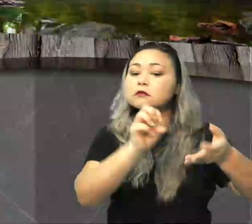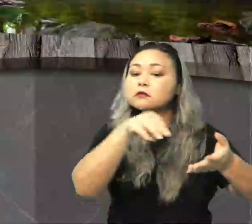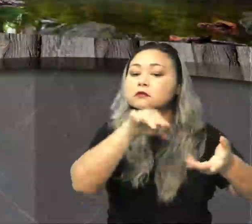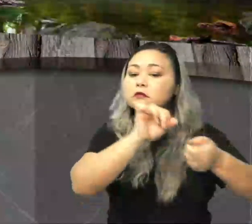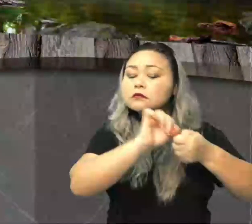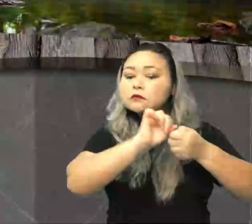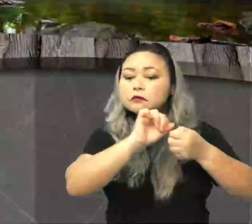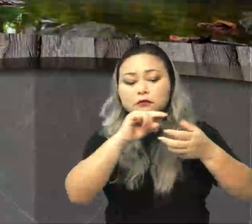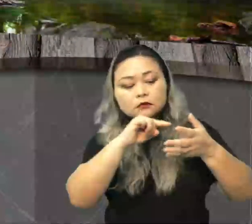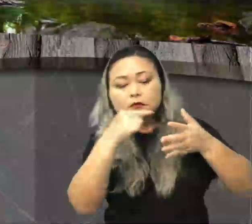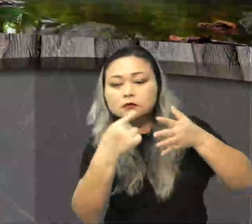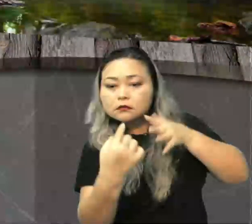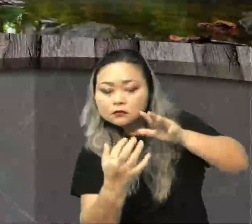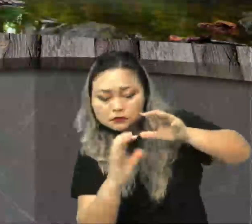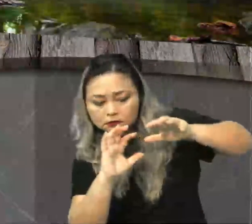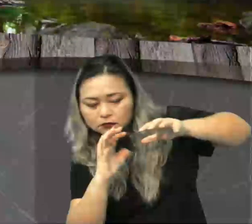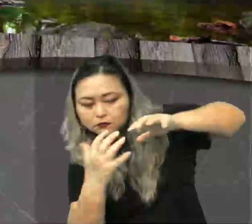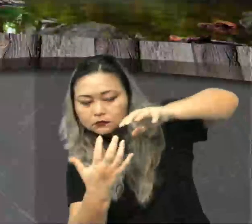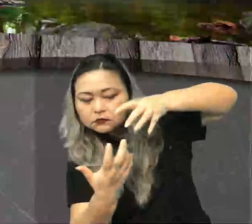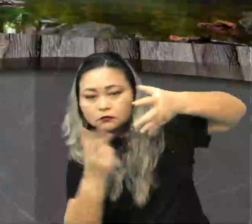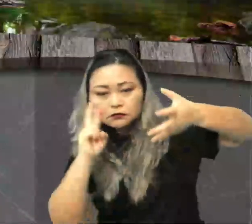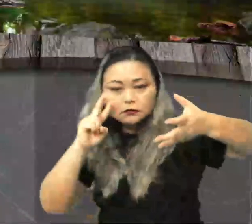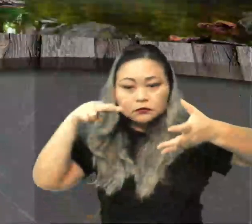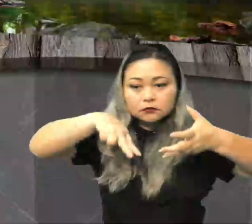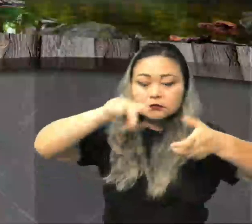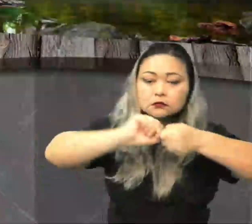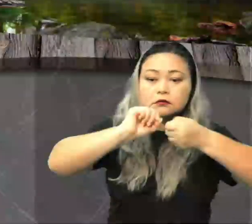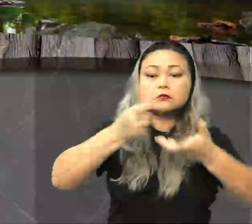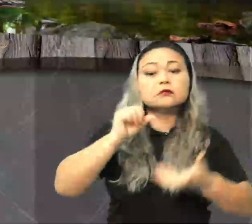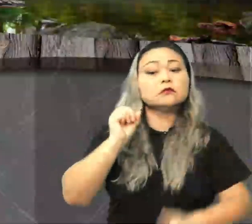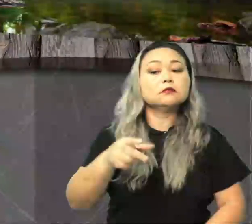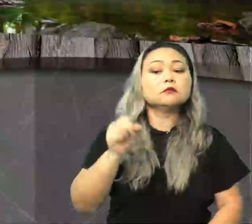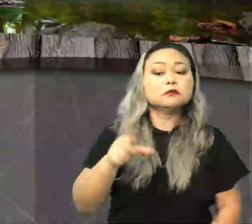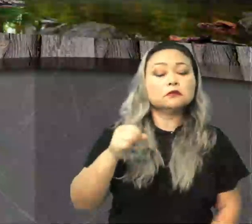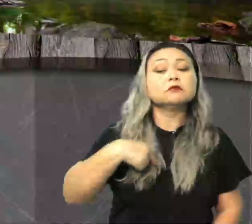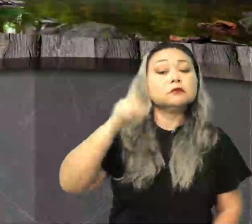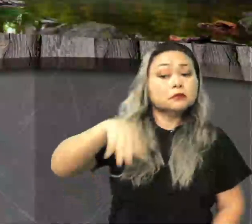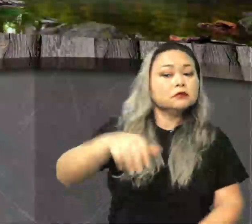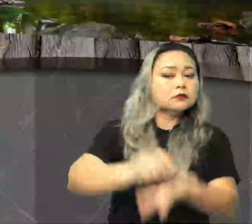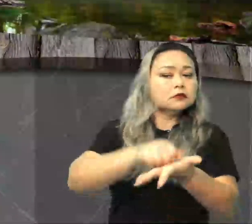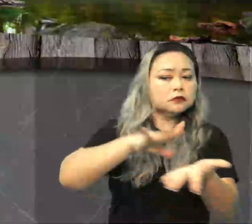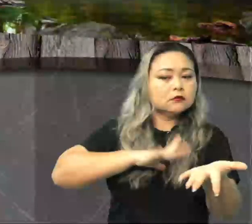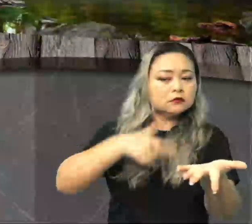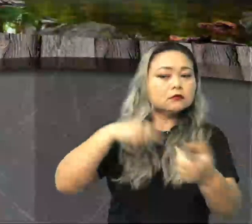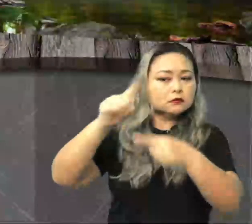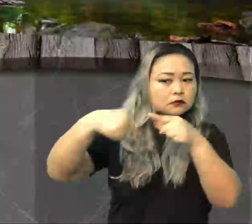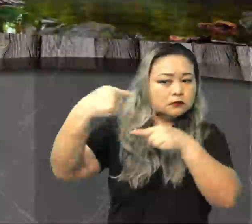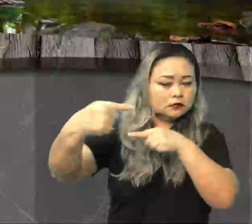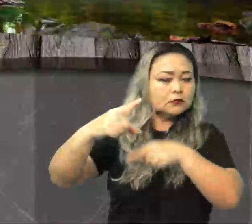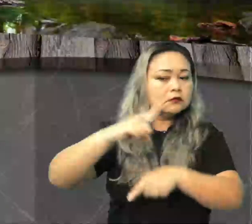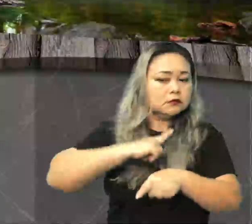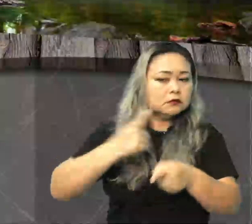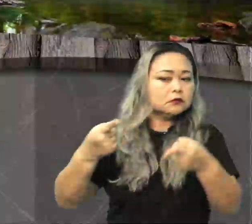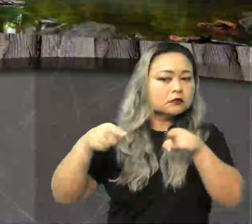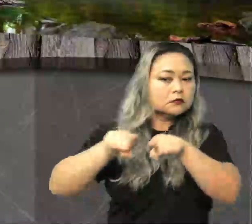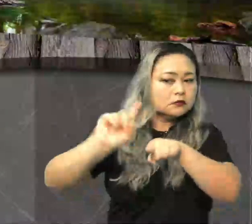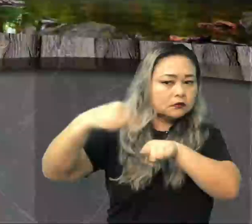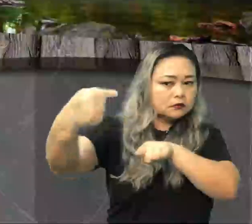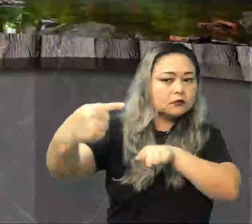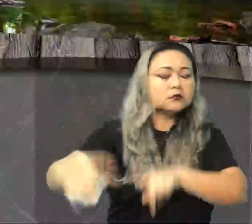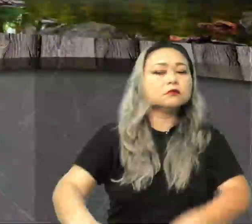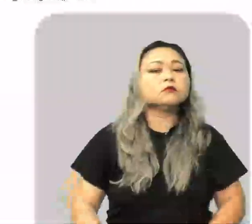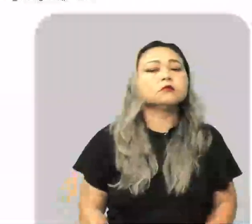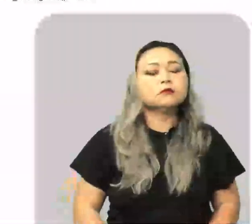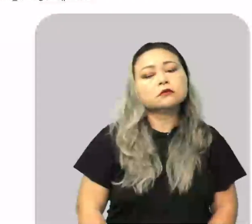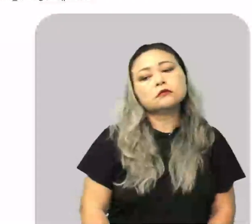tridimensionais dos vírus. Certinho? É a nossa atividade assíncrona aí. Correto? Vamos